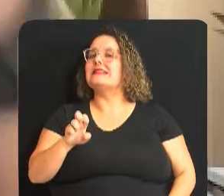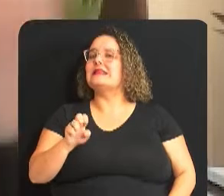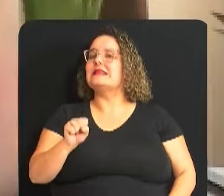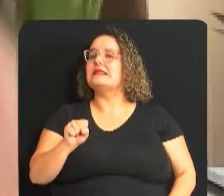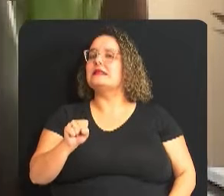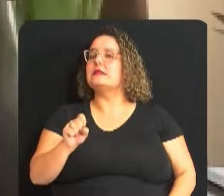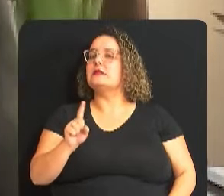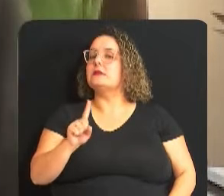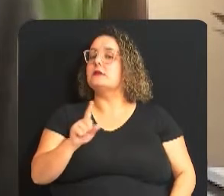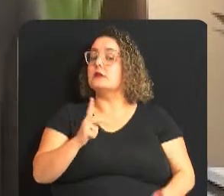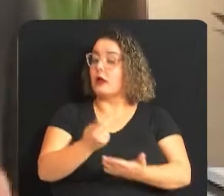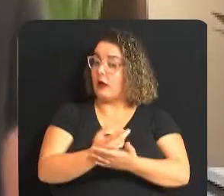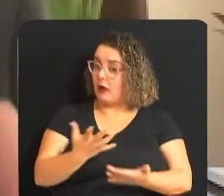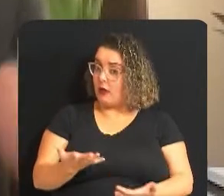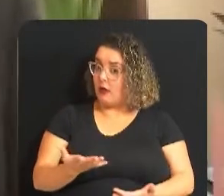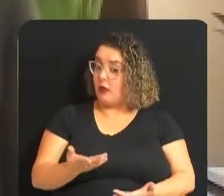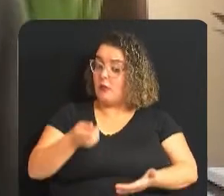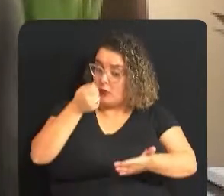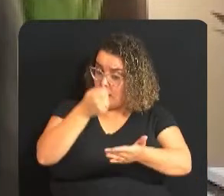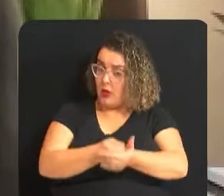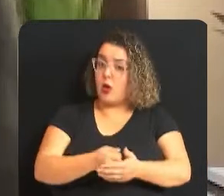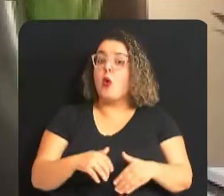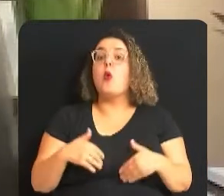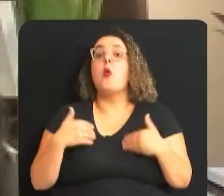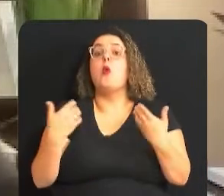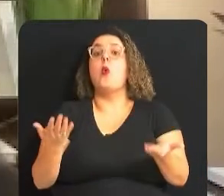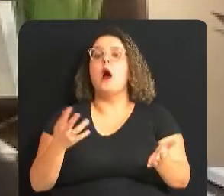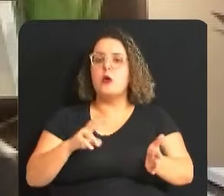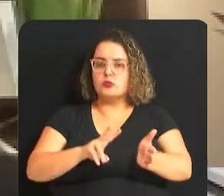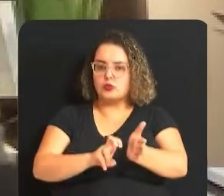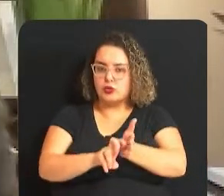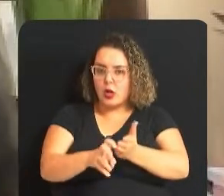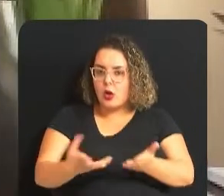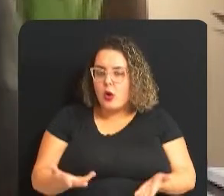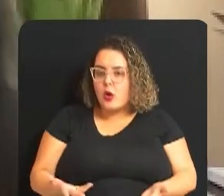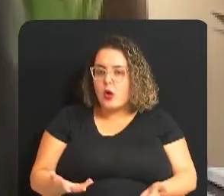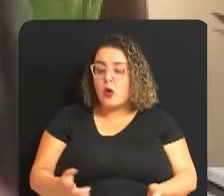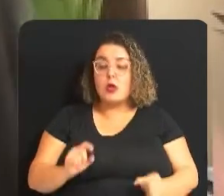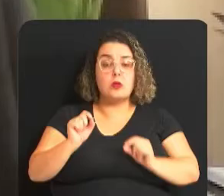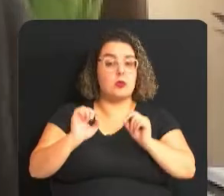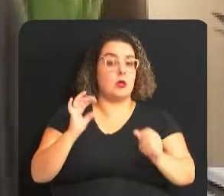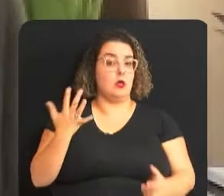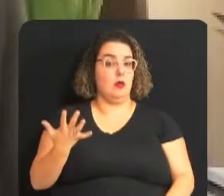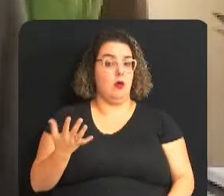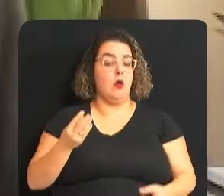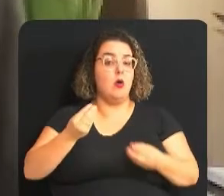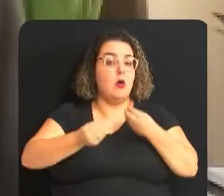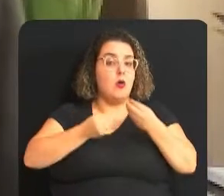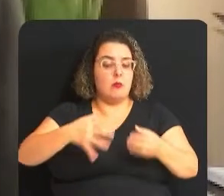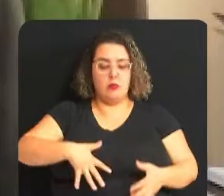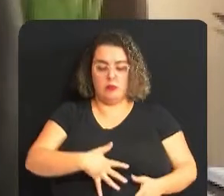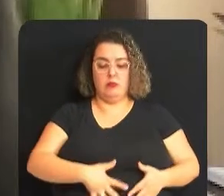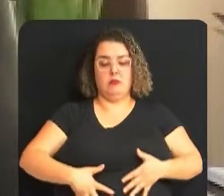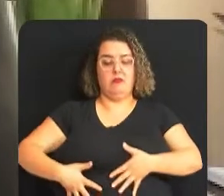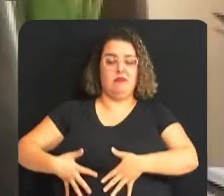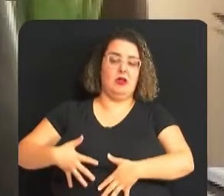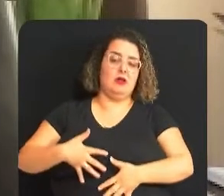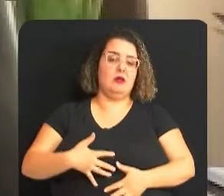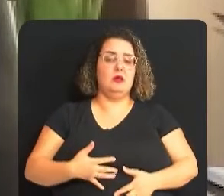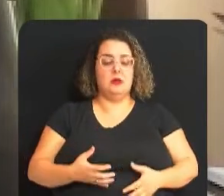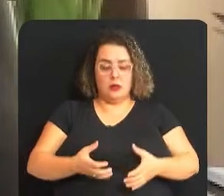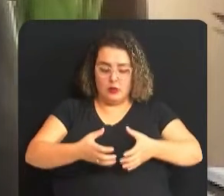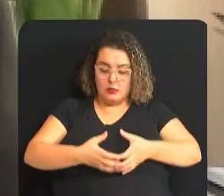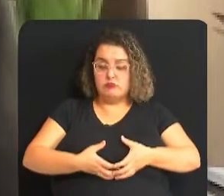falo dor de barriga, eu tenho que garantir qual o diagnóstico. E o que acontece? Como é que a barriga reclama? O estômago